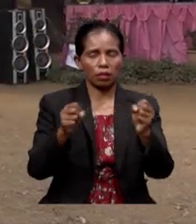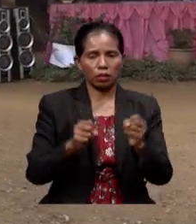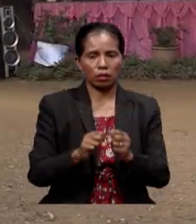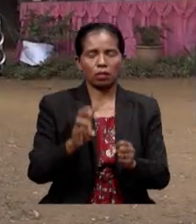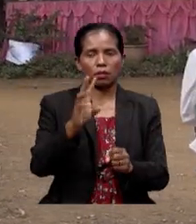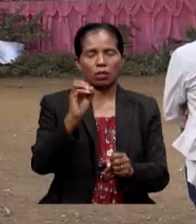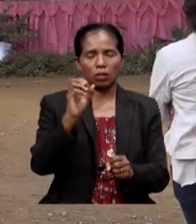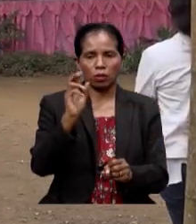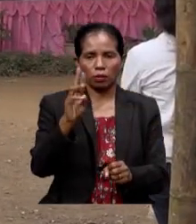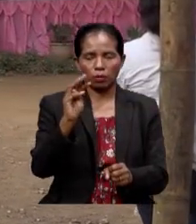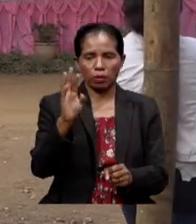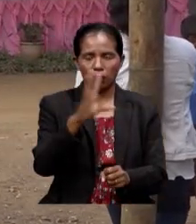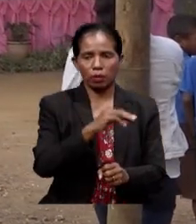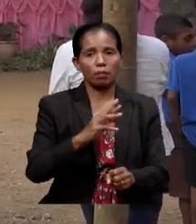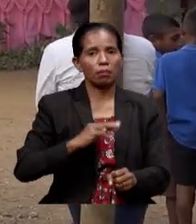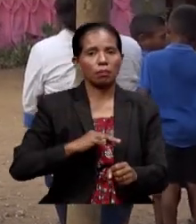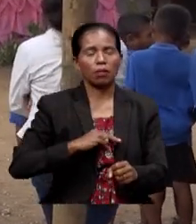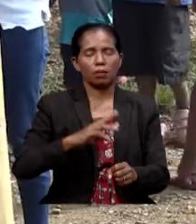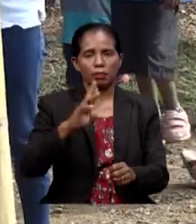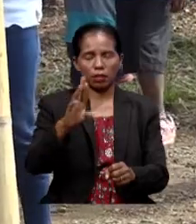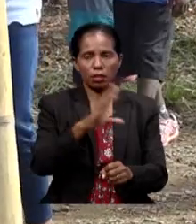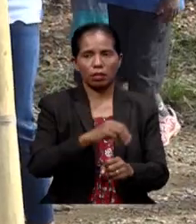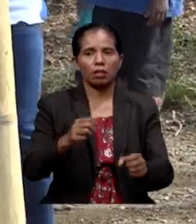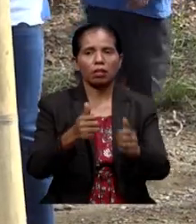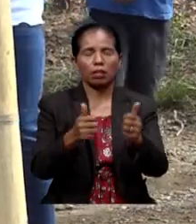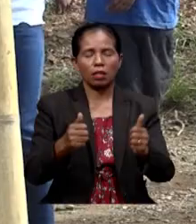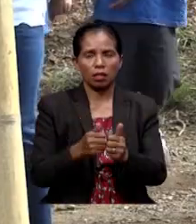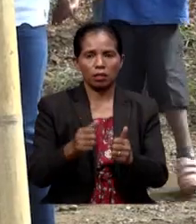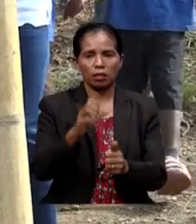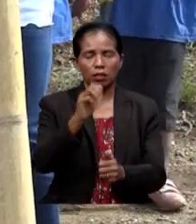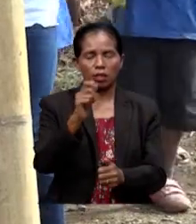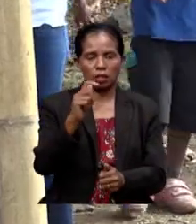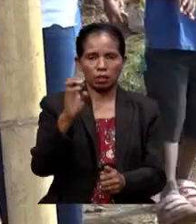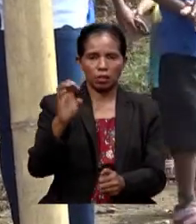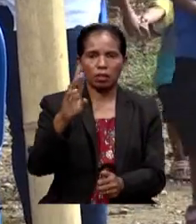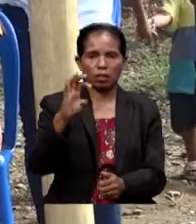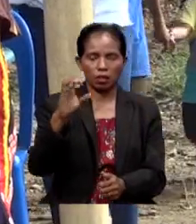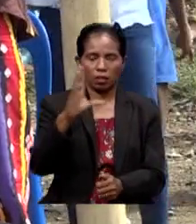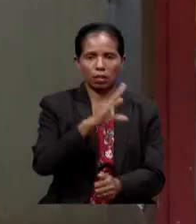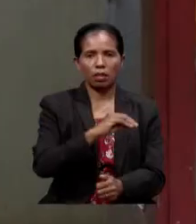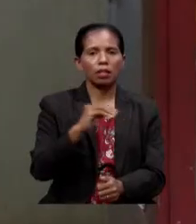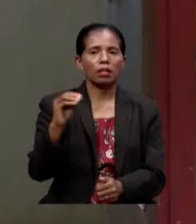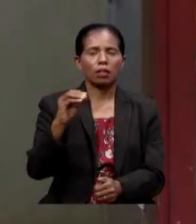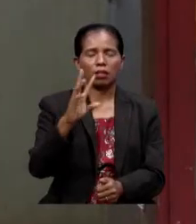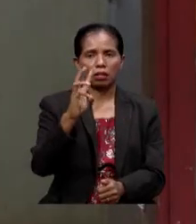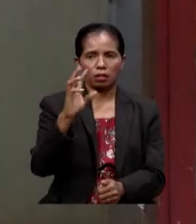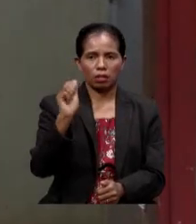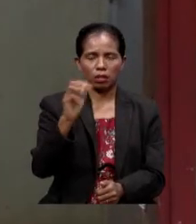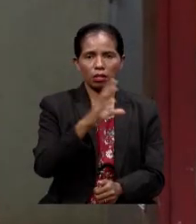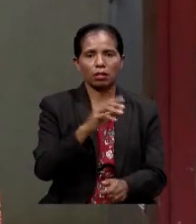posto administrativo Maubara e a aldeia Hat composto si Sabulau, Tatabulobo, Raiklelu, Kaibair, Novaupu, o